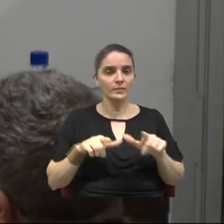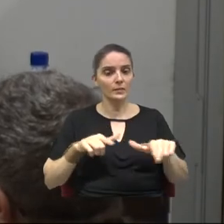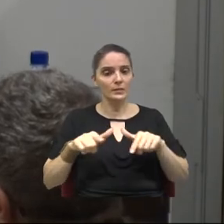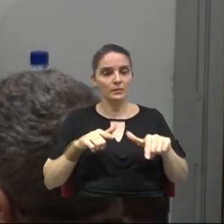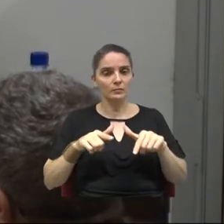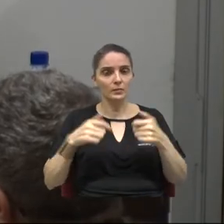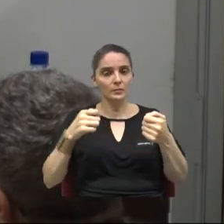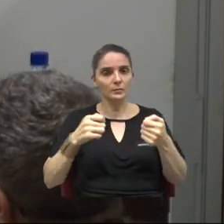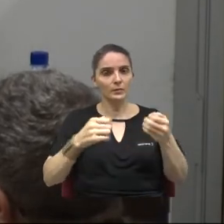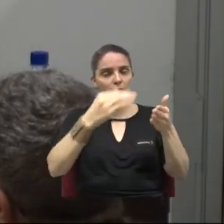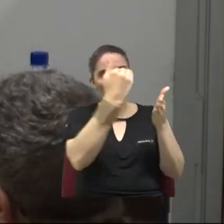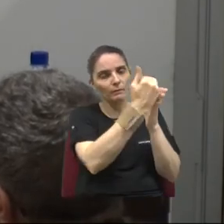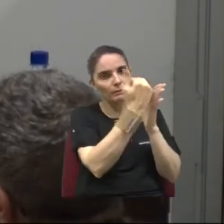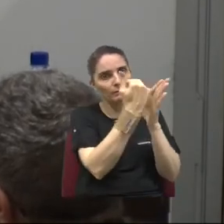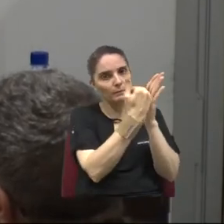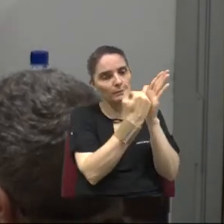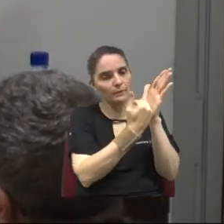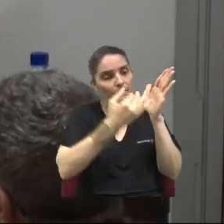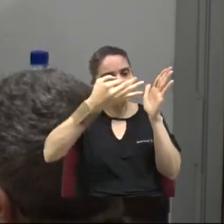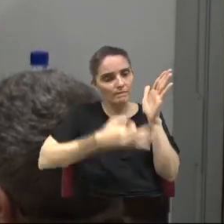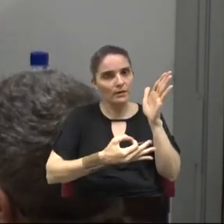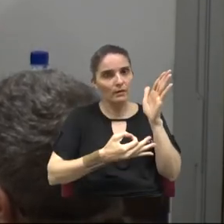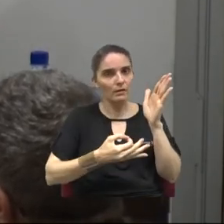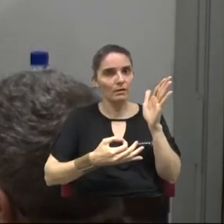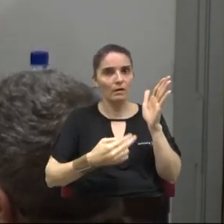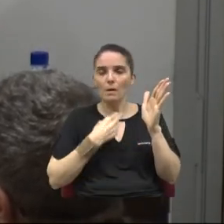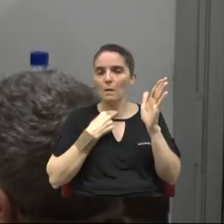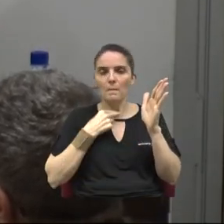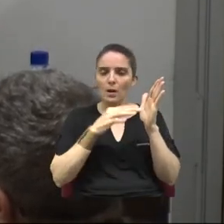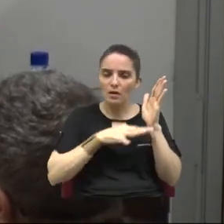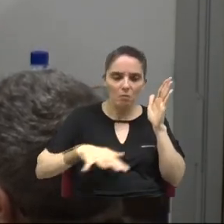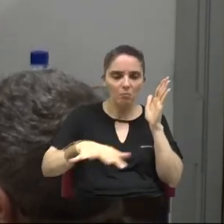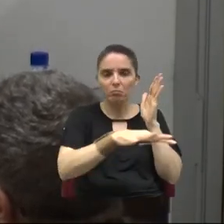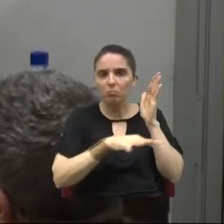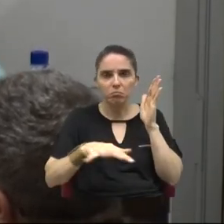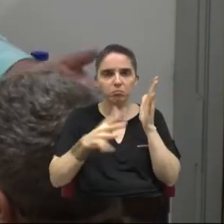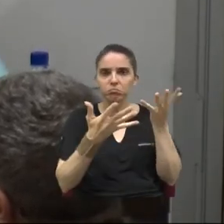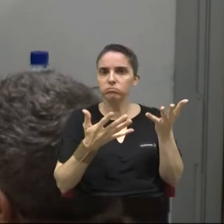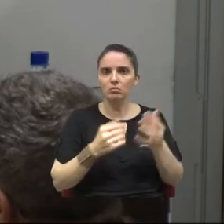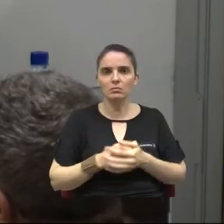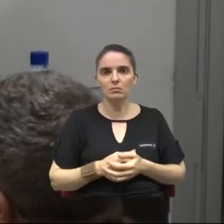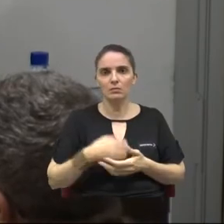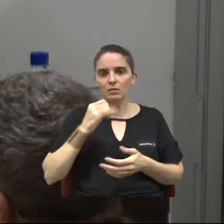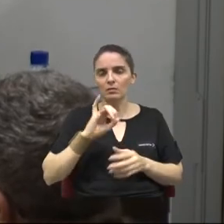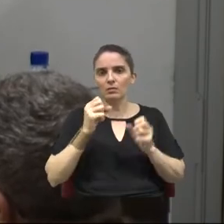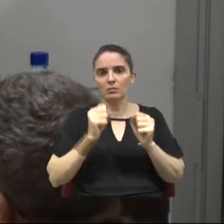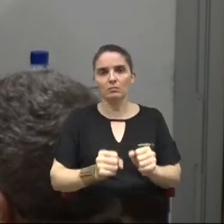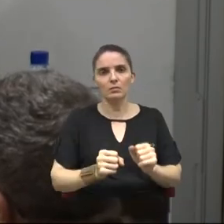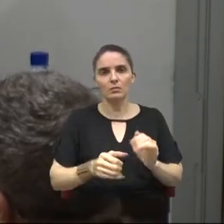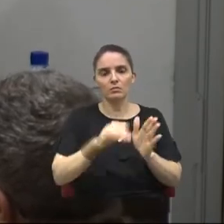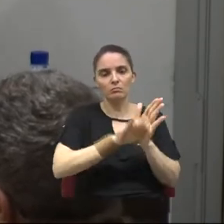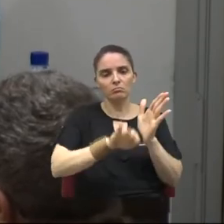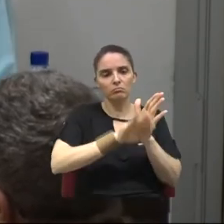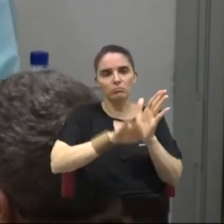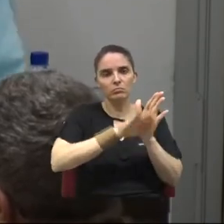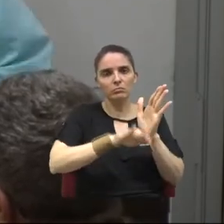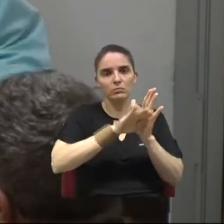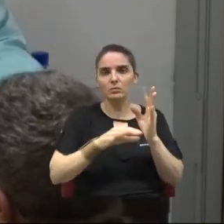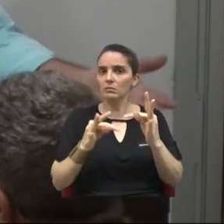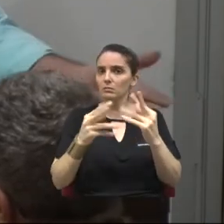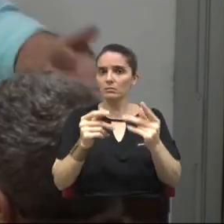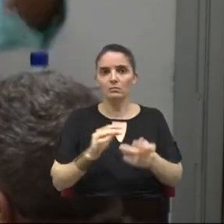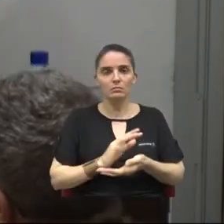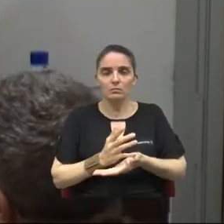específicas. Não podem ser genéricas. Mas se pode ser genérica, tira as outras atribuições de antes, deixa